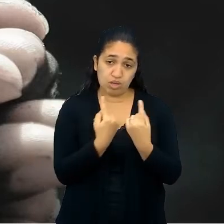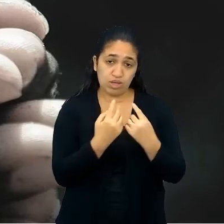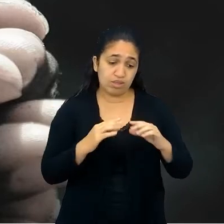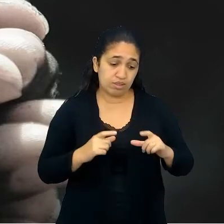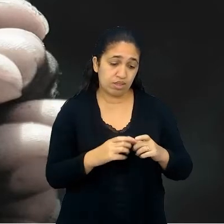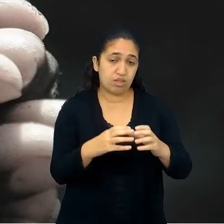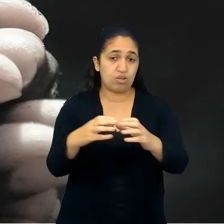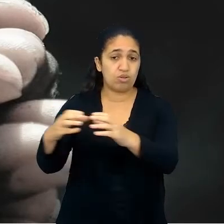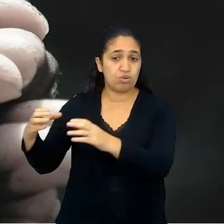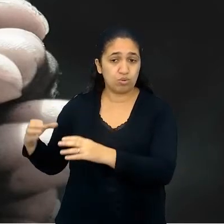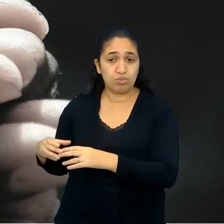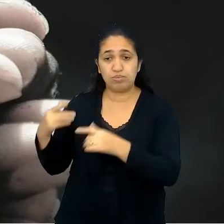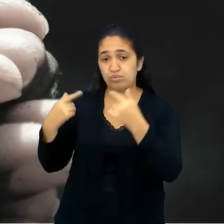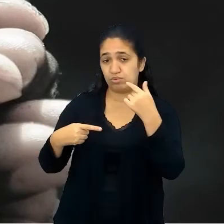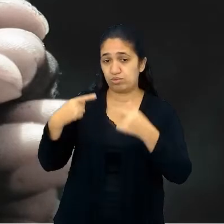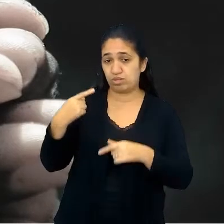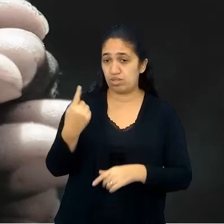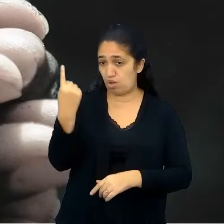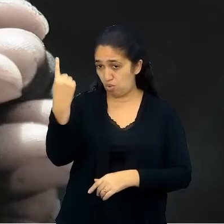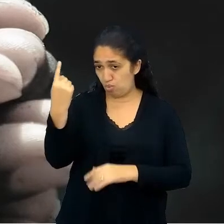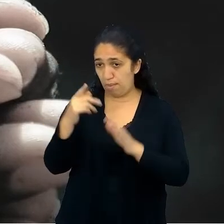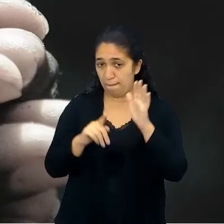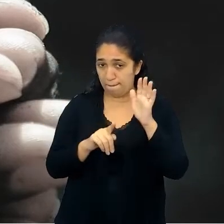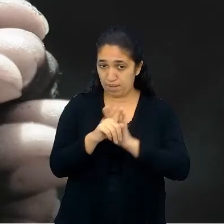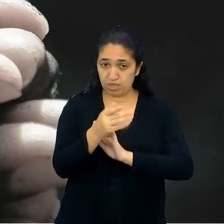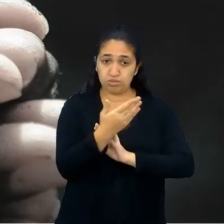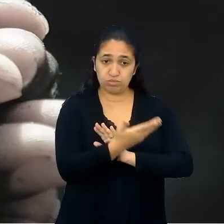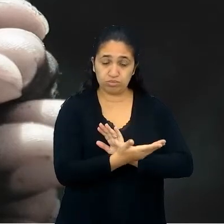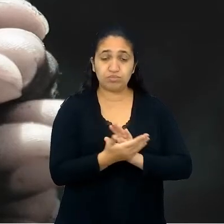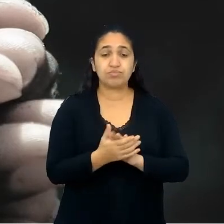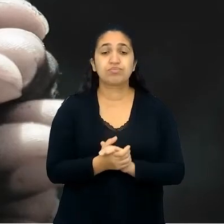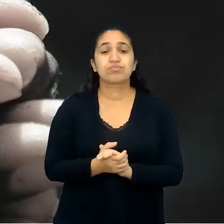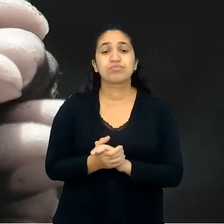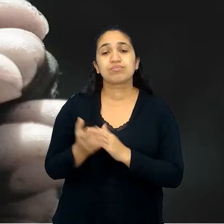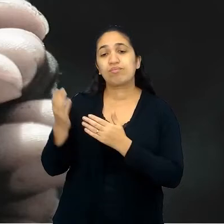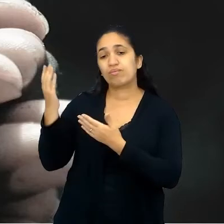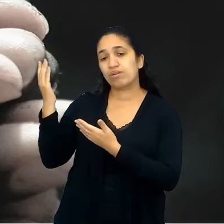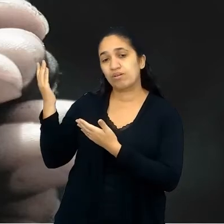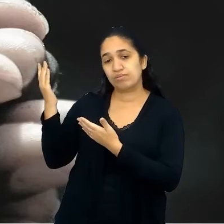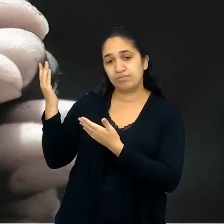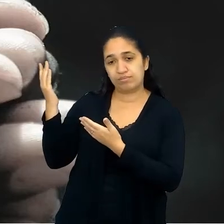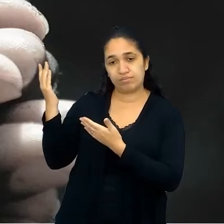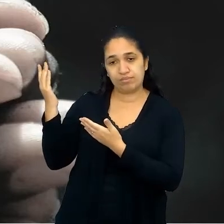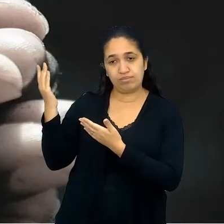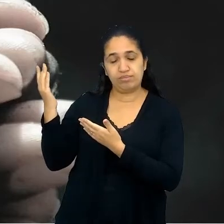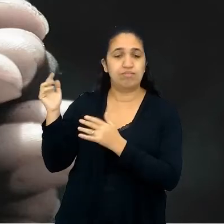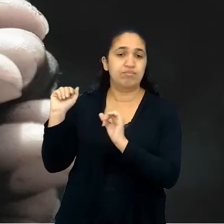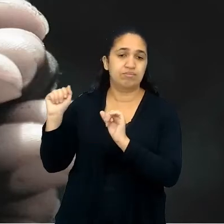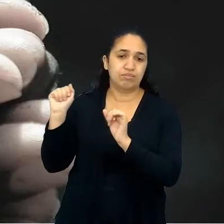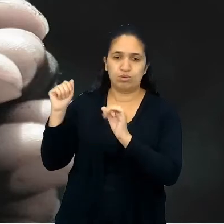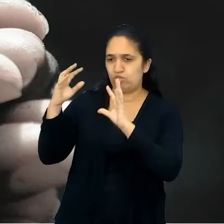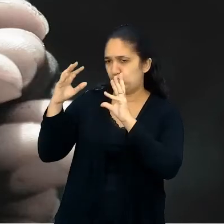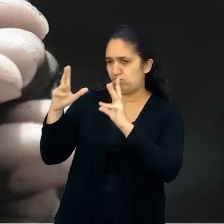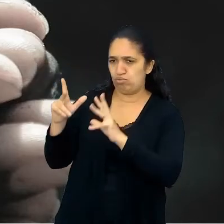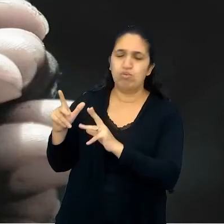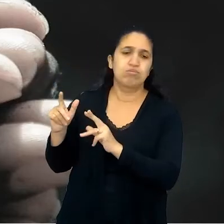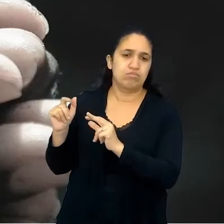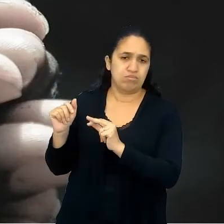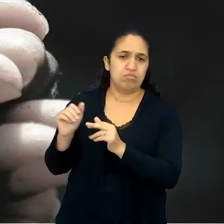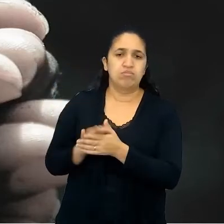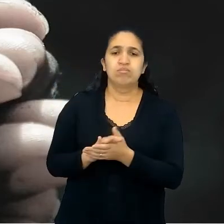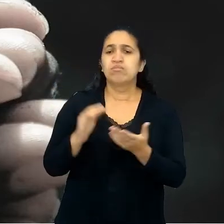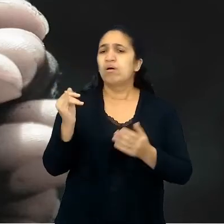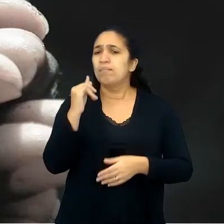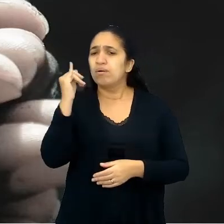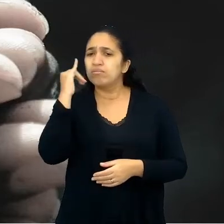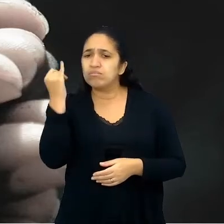deverá discutir uma das questões sugeridas, tá aí, ó, ou quiser, né, pode ser todas, né? Qual a